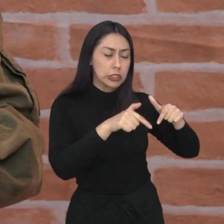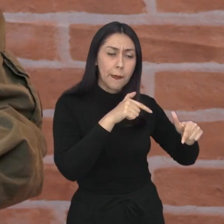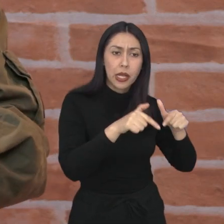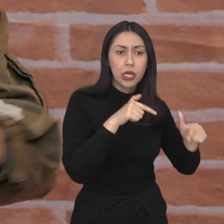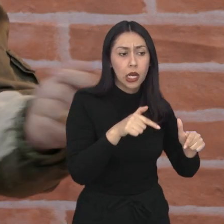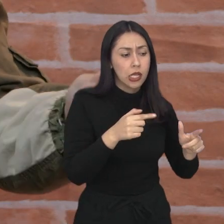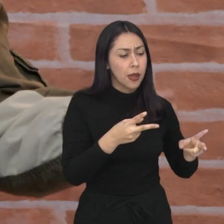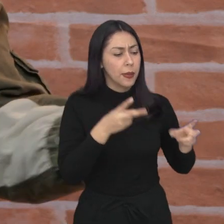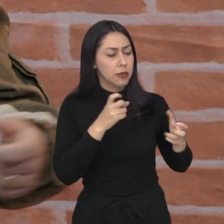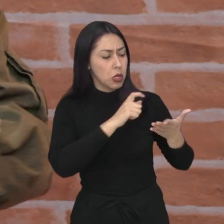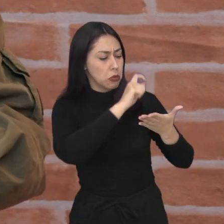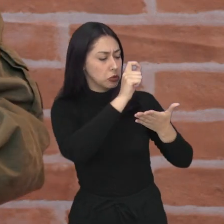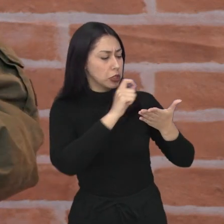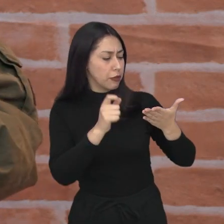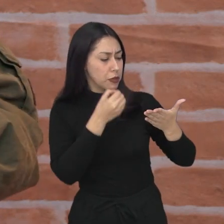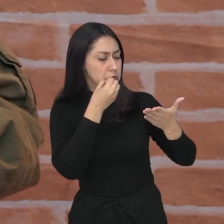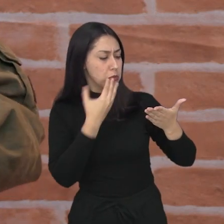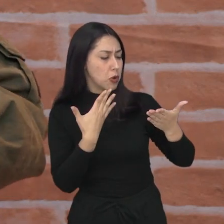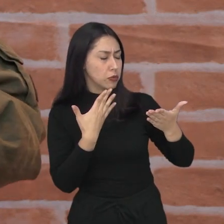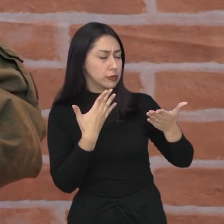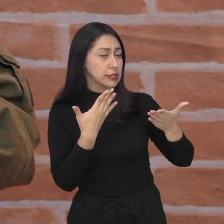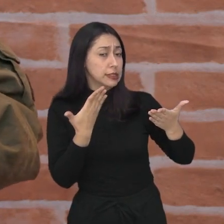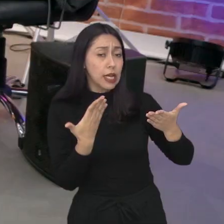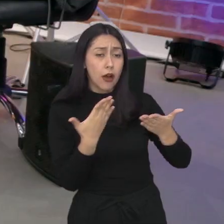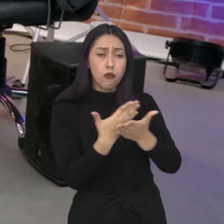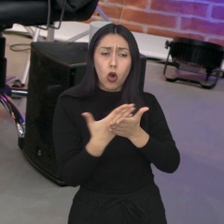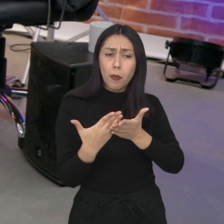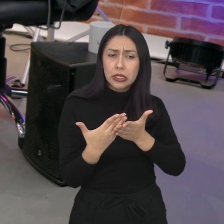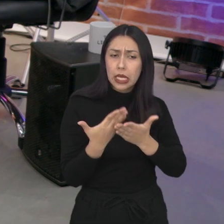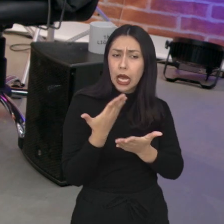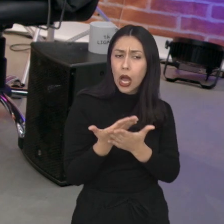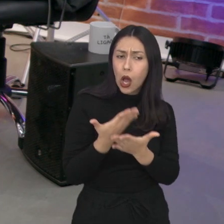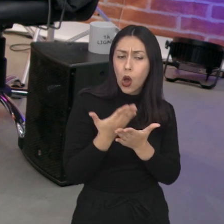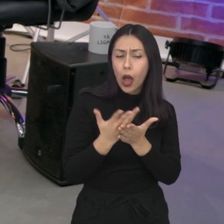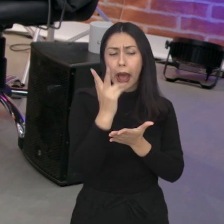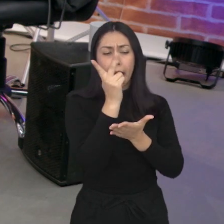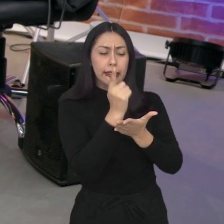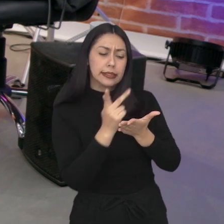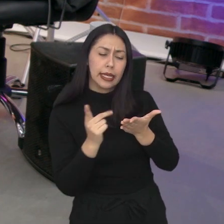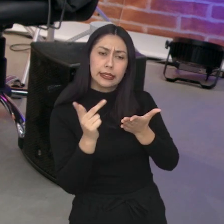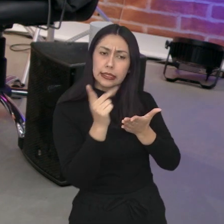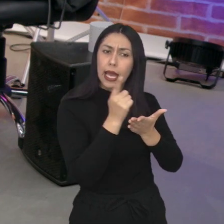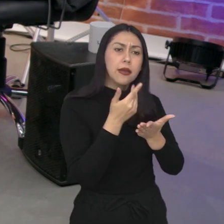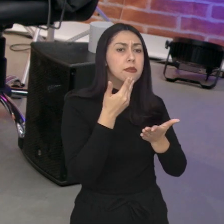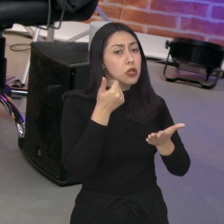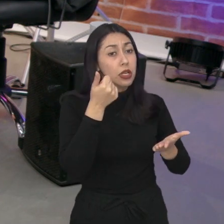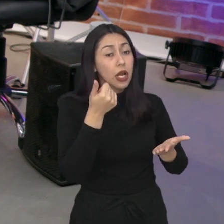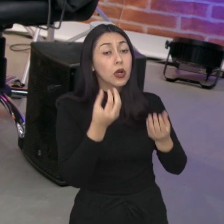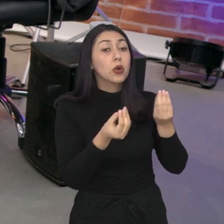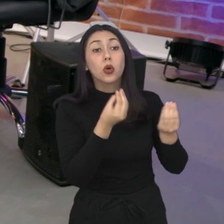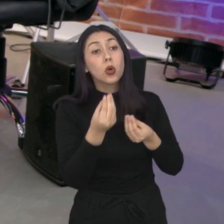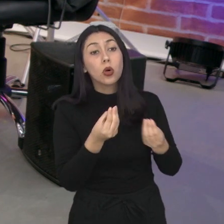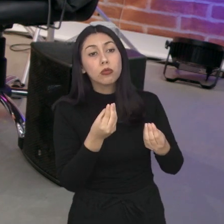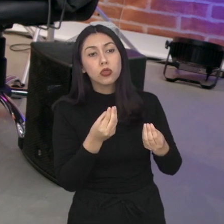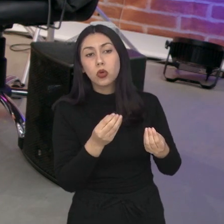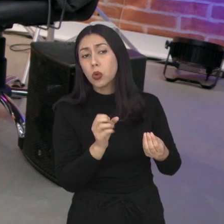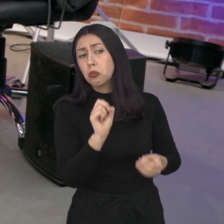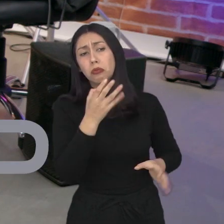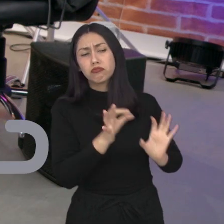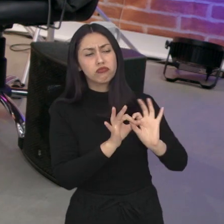trabalhos, tipo assim, você viu que era melhor escrevendo, vou pegar uma aula básica de desenho aqui porque eu quero melhorar ou não, você